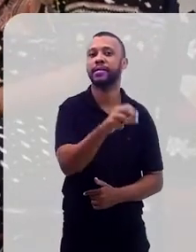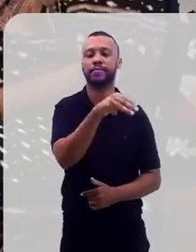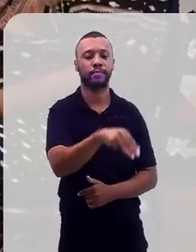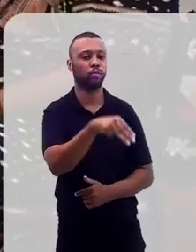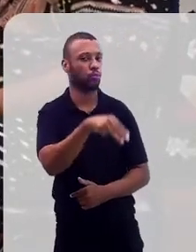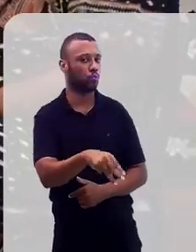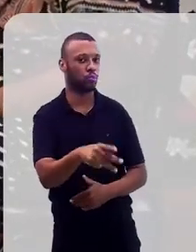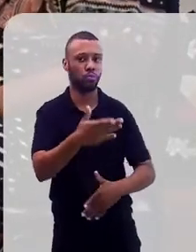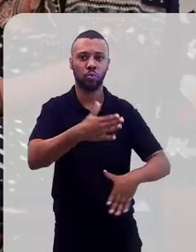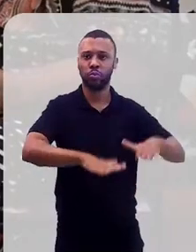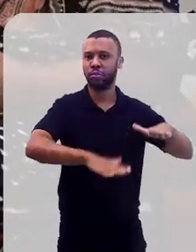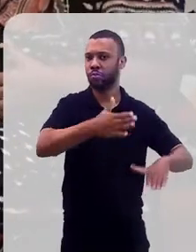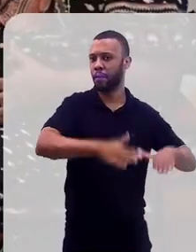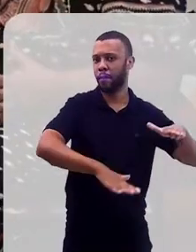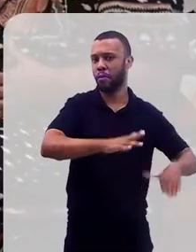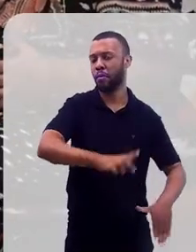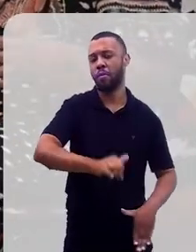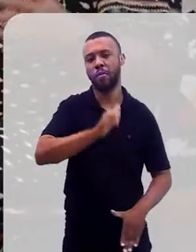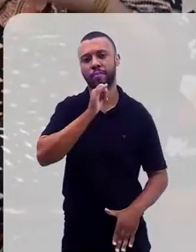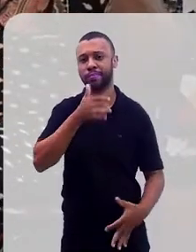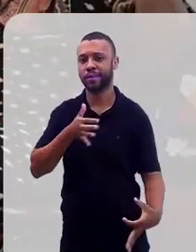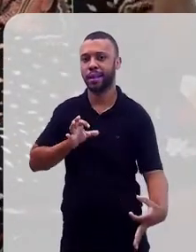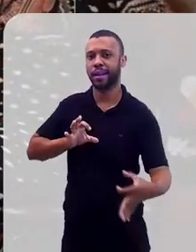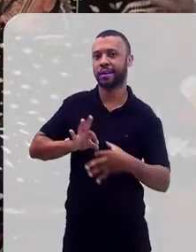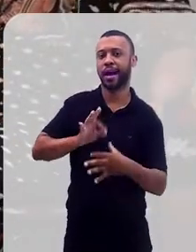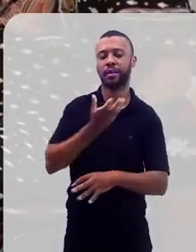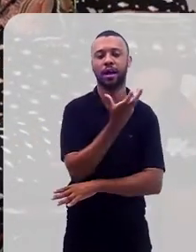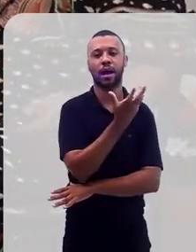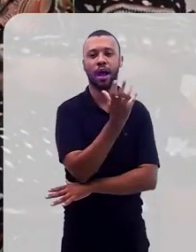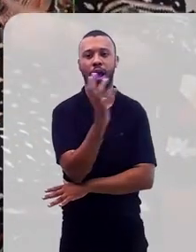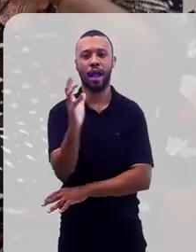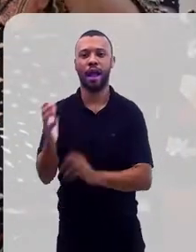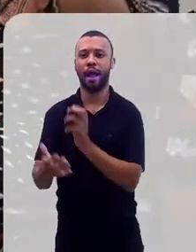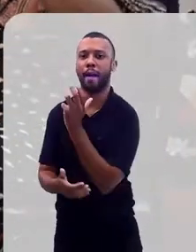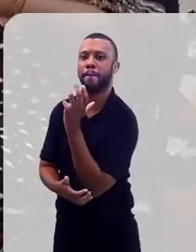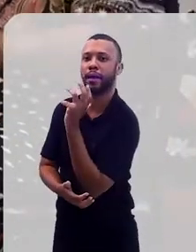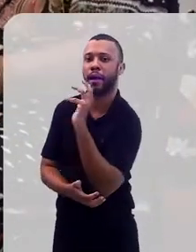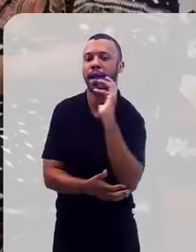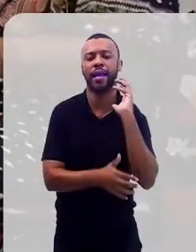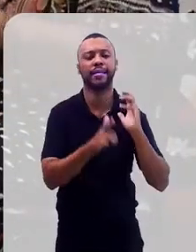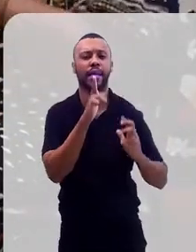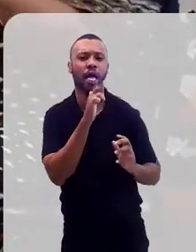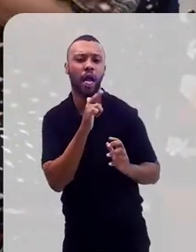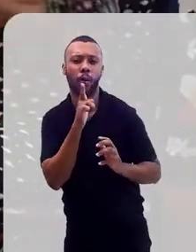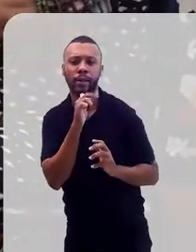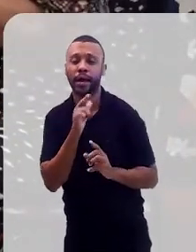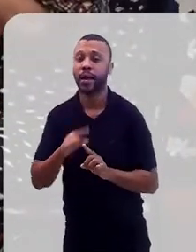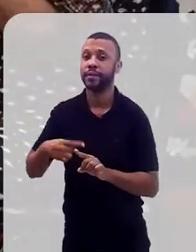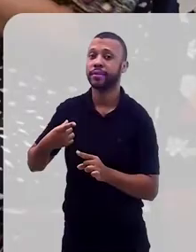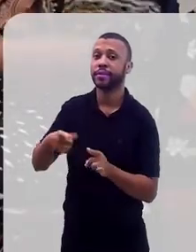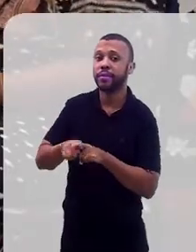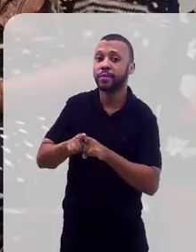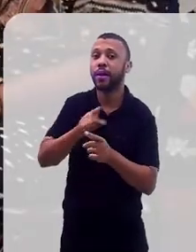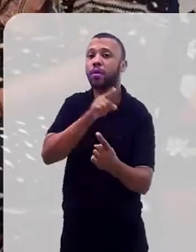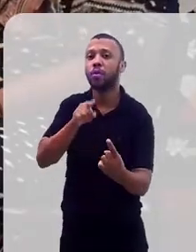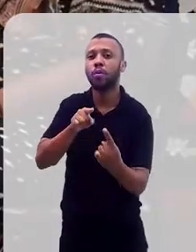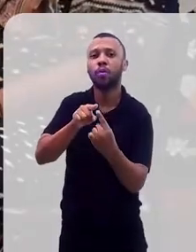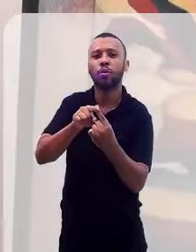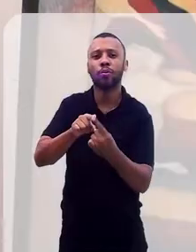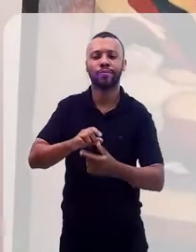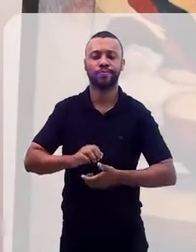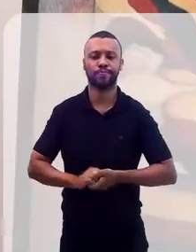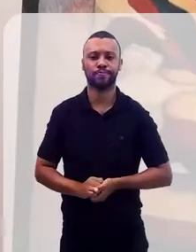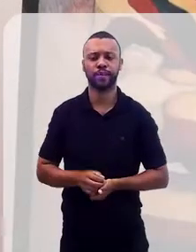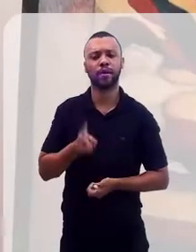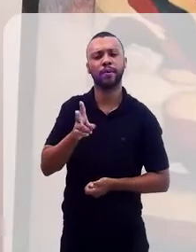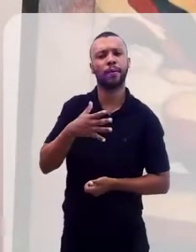do tambor, por exemplo. Então, está ligado ao meio ambiente, à umidade e também à